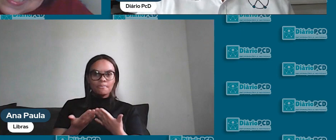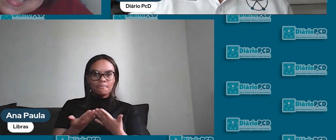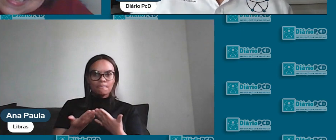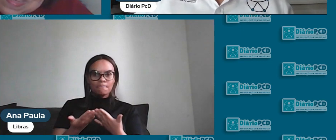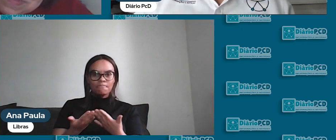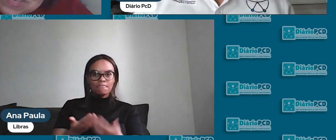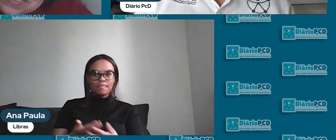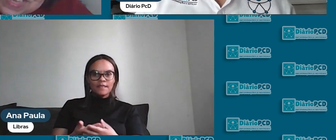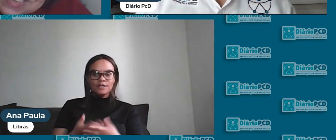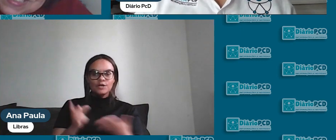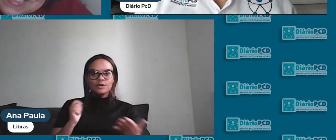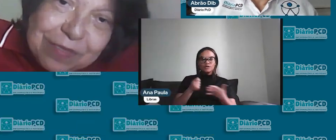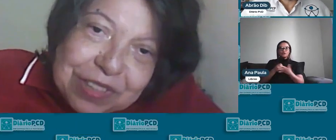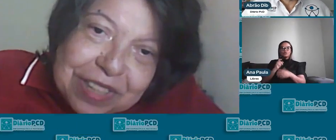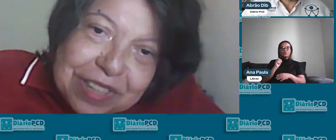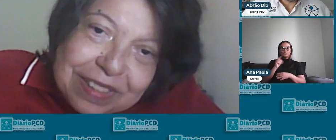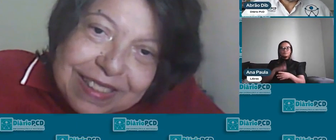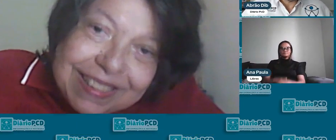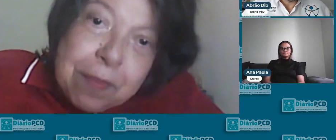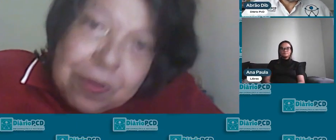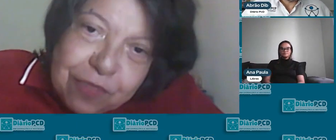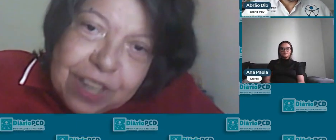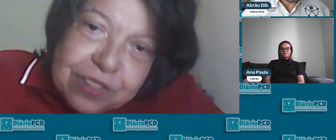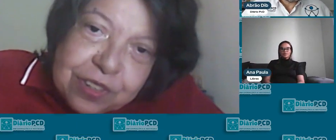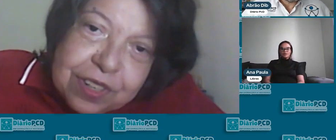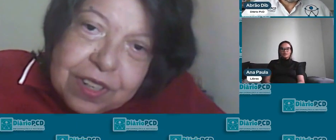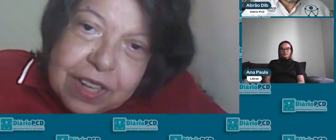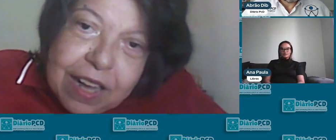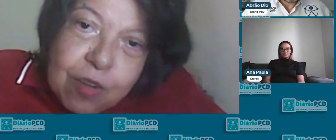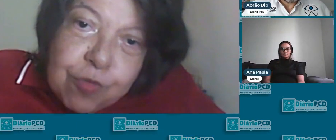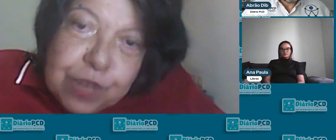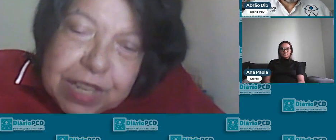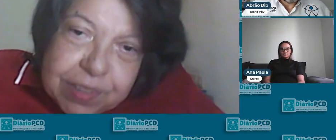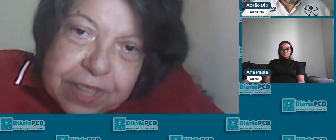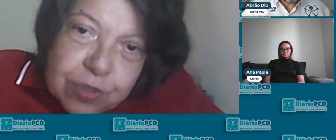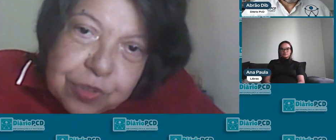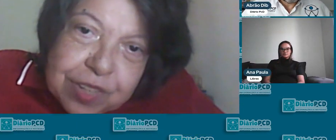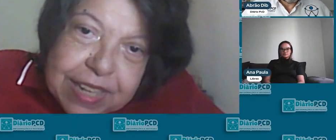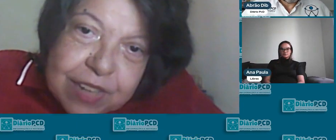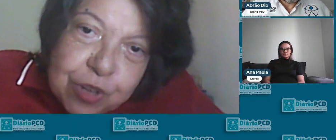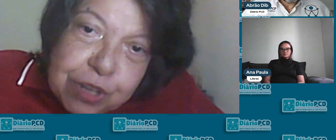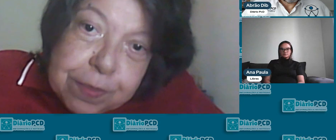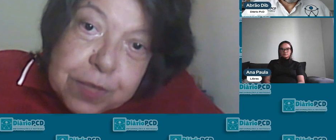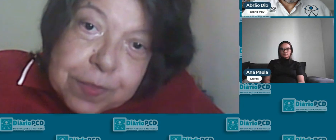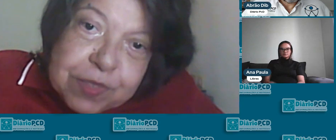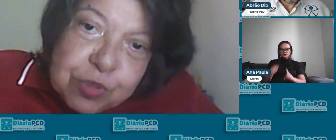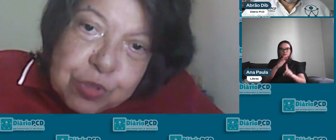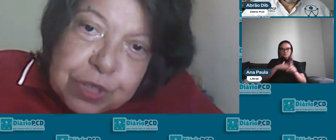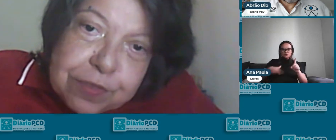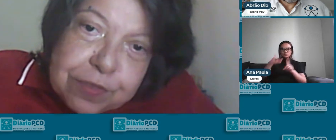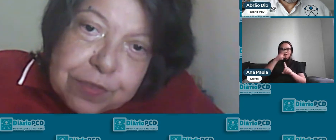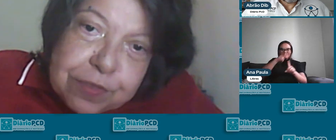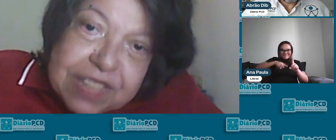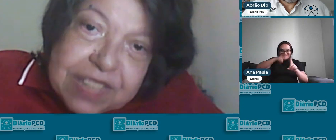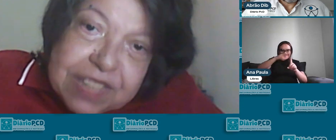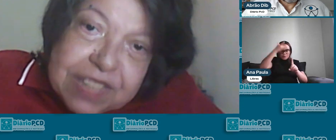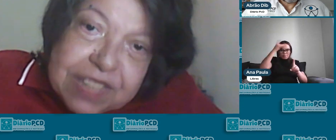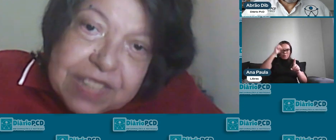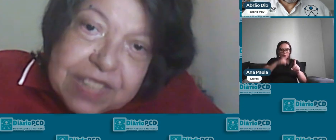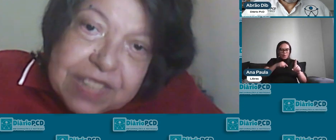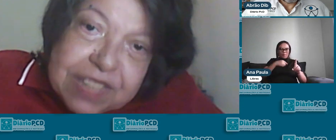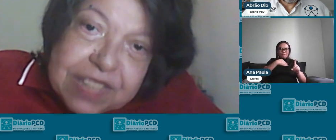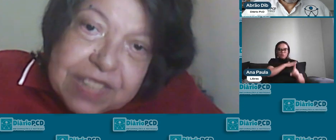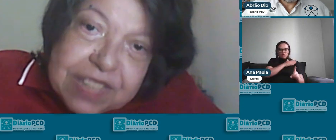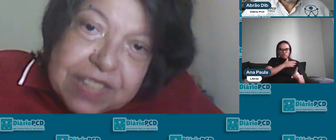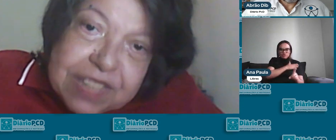é exatamente essa que você sempre faz. A convocação é que a sociedade olhe para as pessoas com deficiência sem